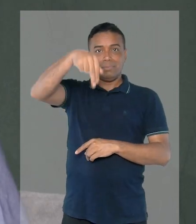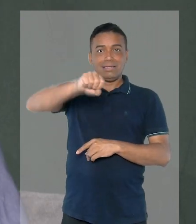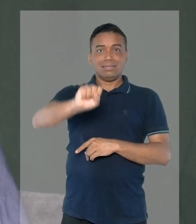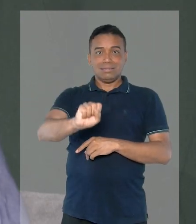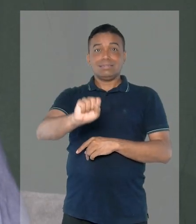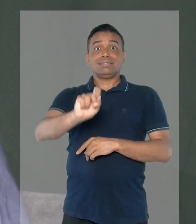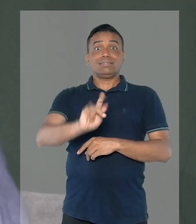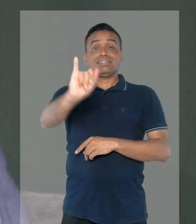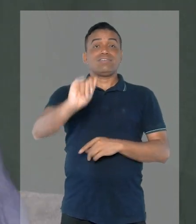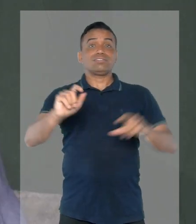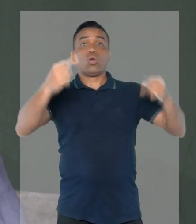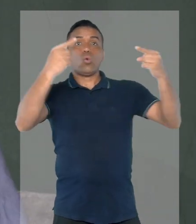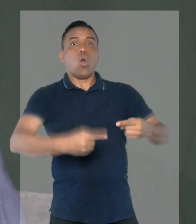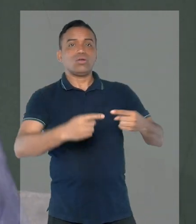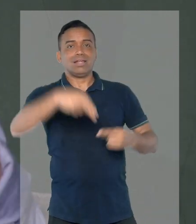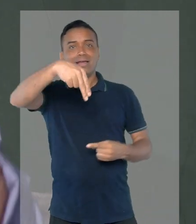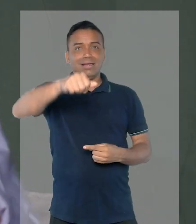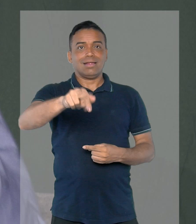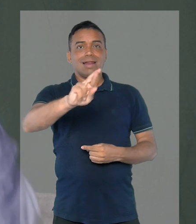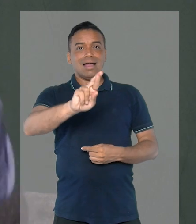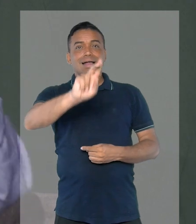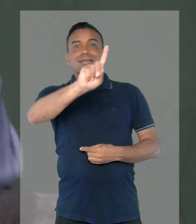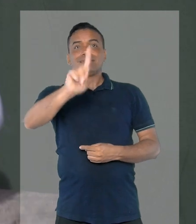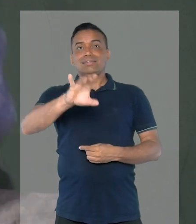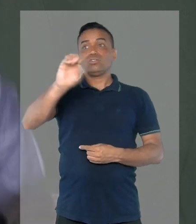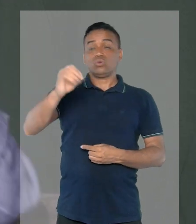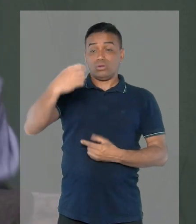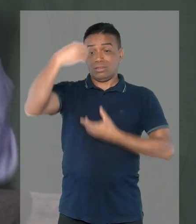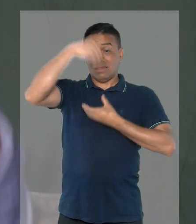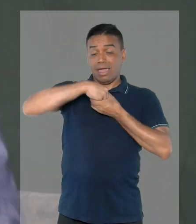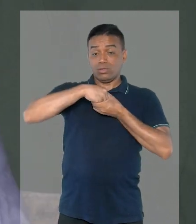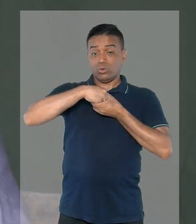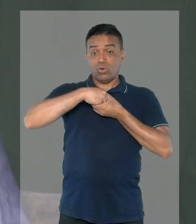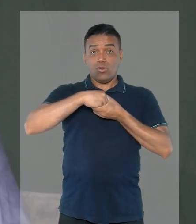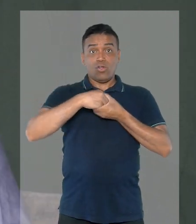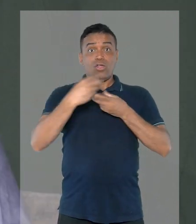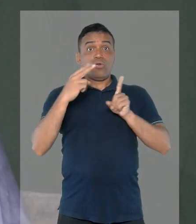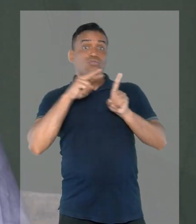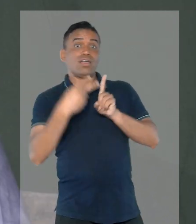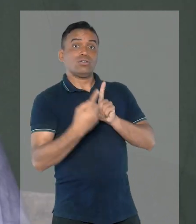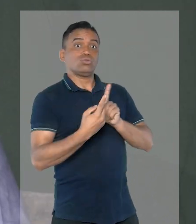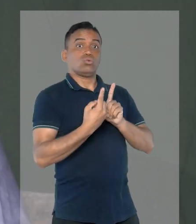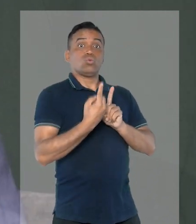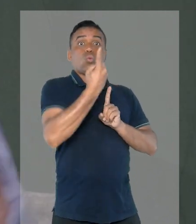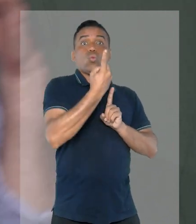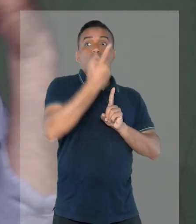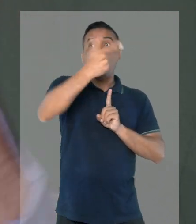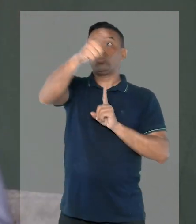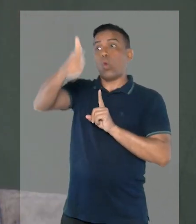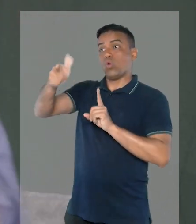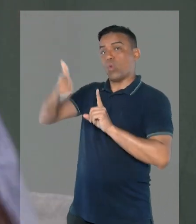contra Narciso, que é em mim eu vejo outro, e outro, e outro. Enfim, dezenas. Esse poema que a gente já falou um pouco.